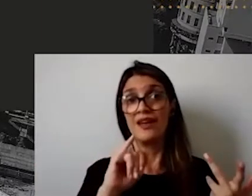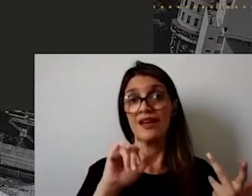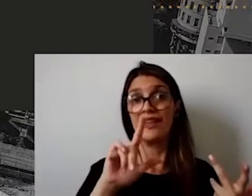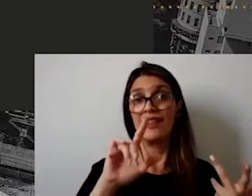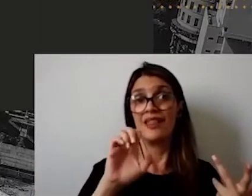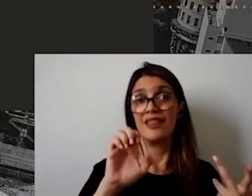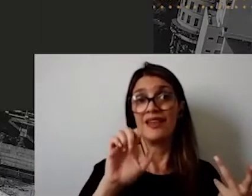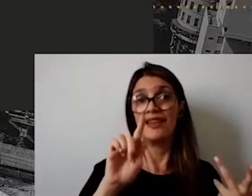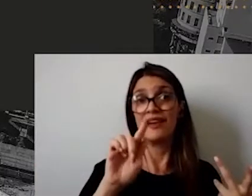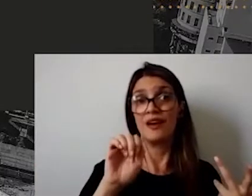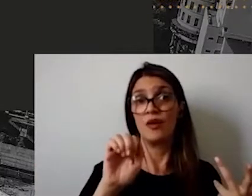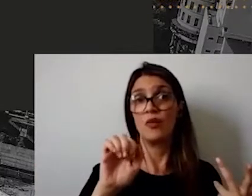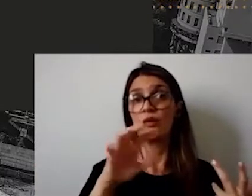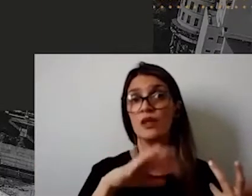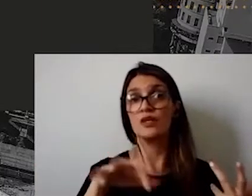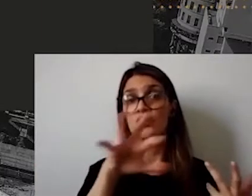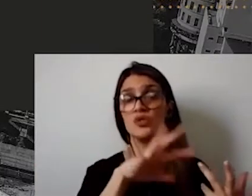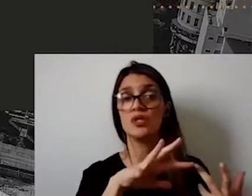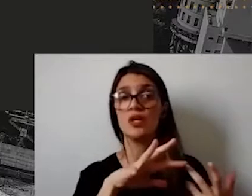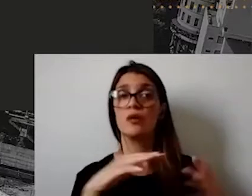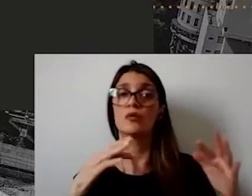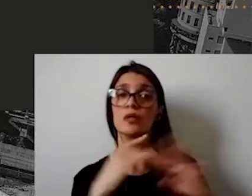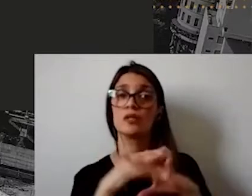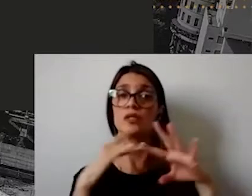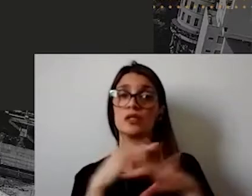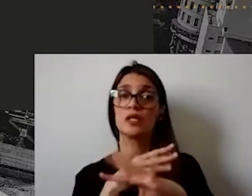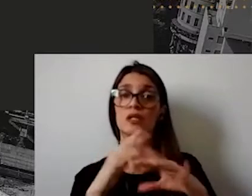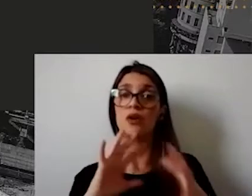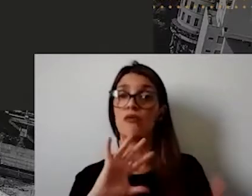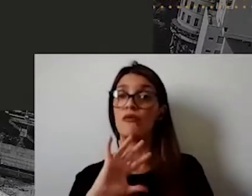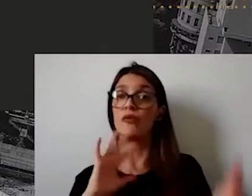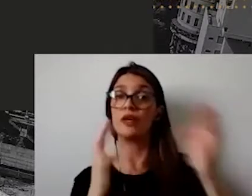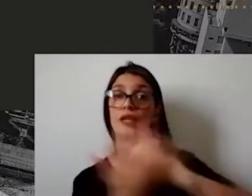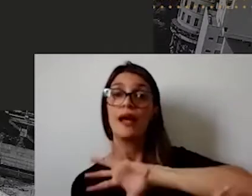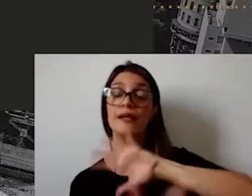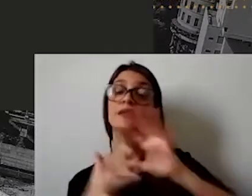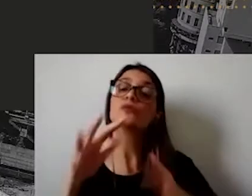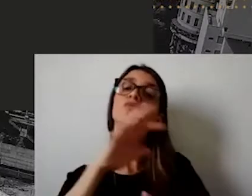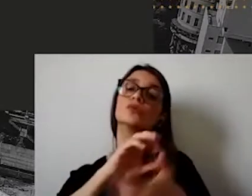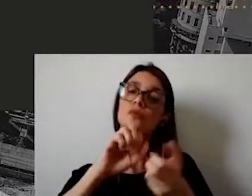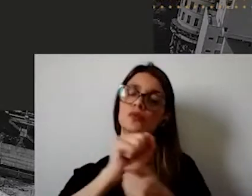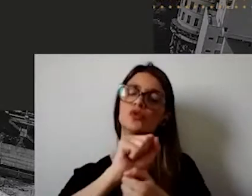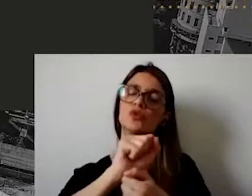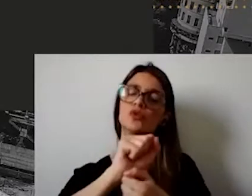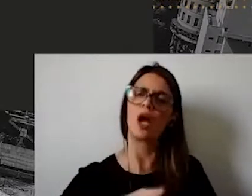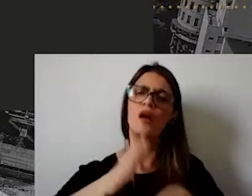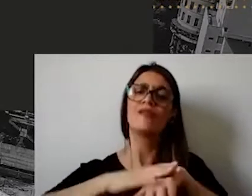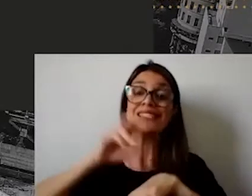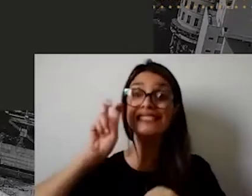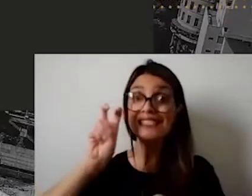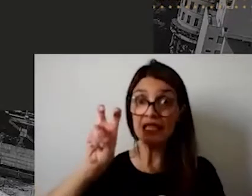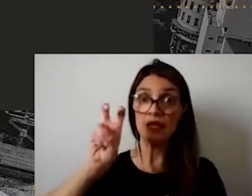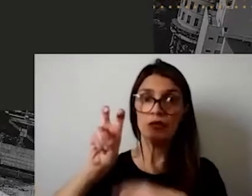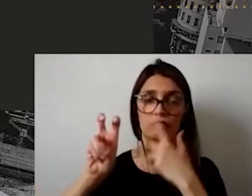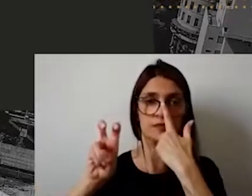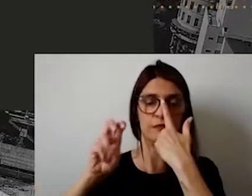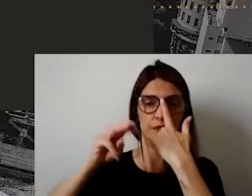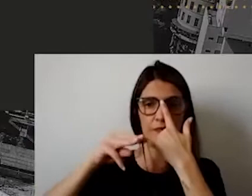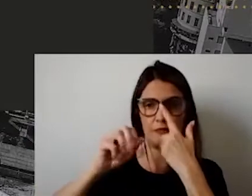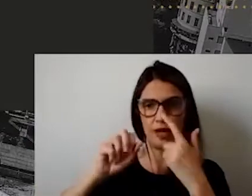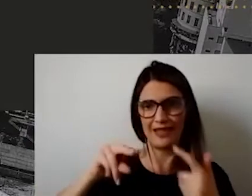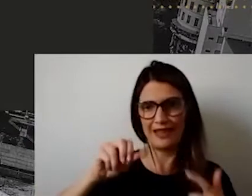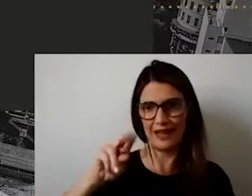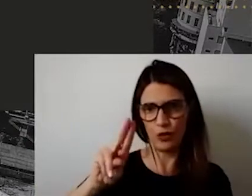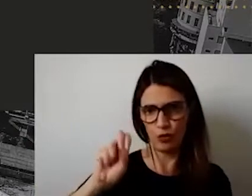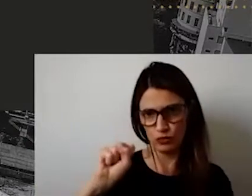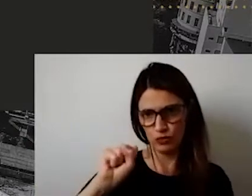de Manaus. Fruto da virada sustentável, nós já fizemos 5 edições da virada. O Manaus foi o primeiro lugar a